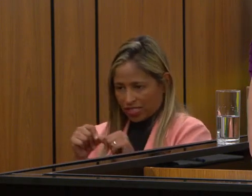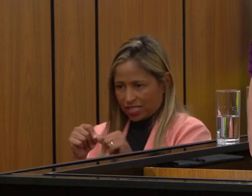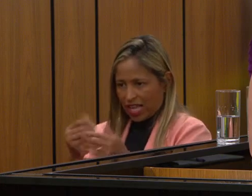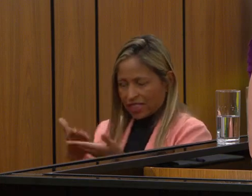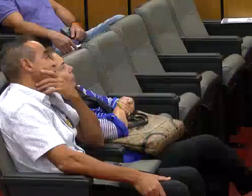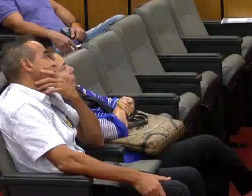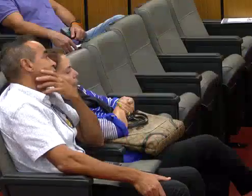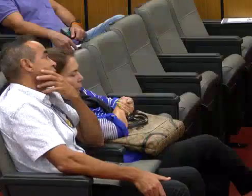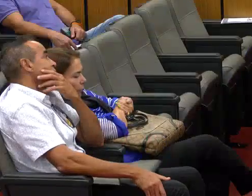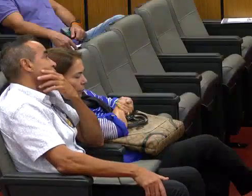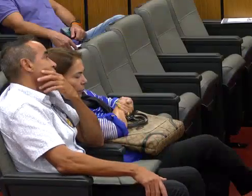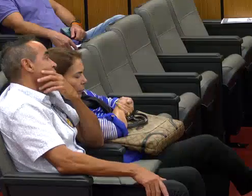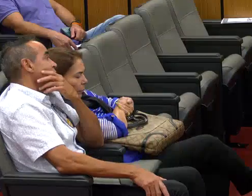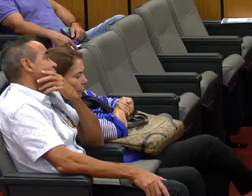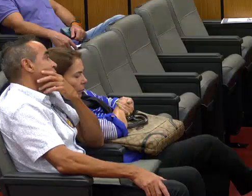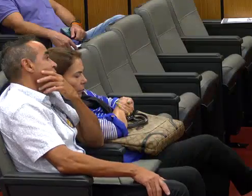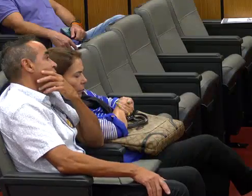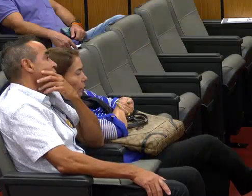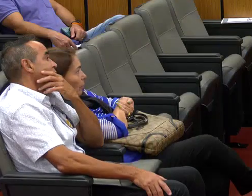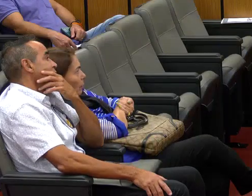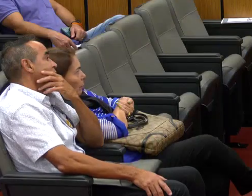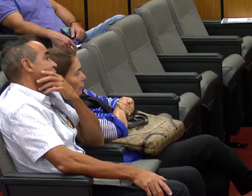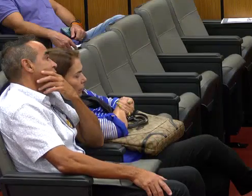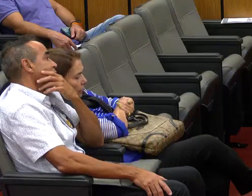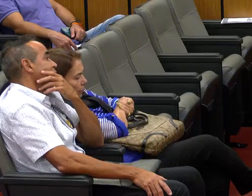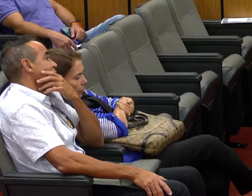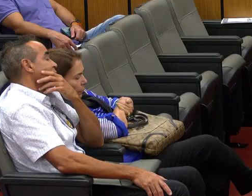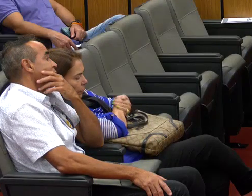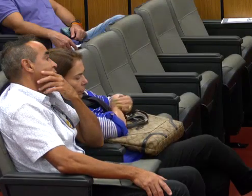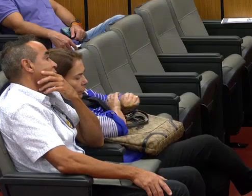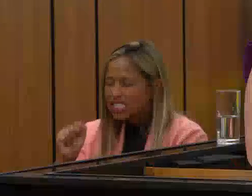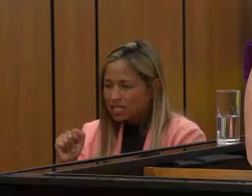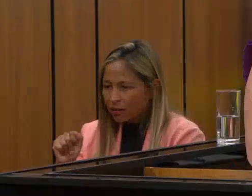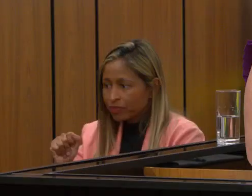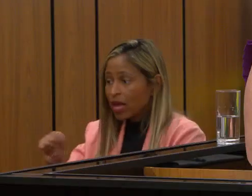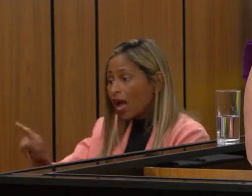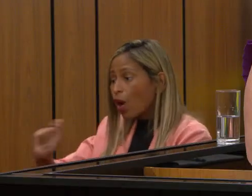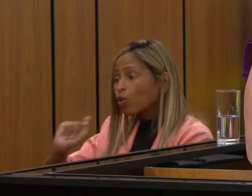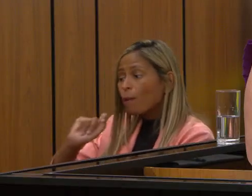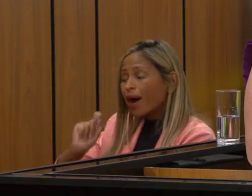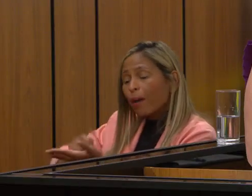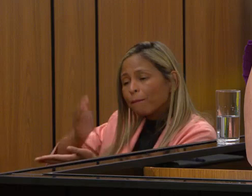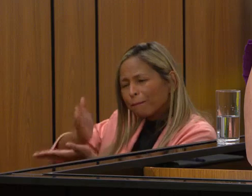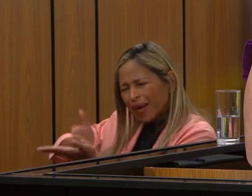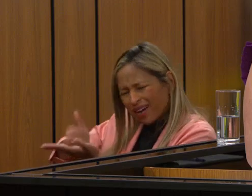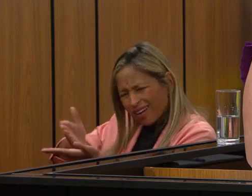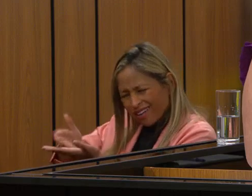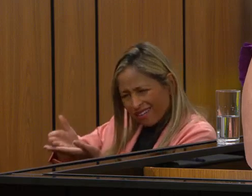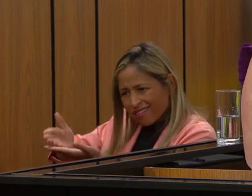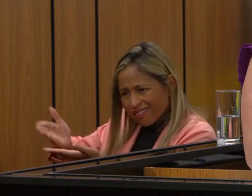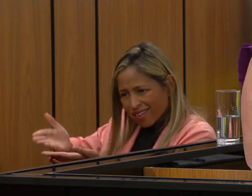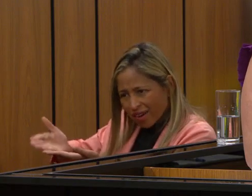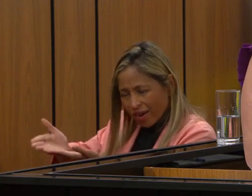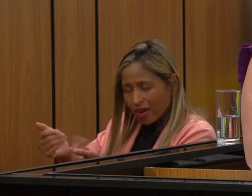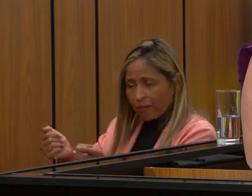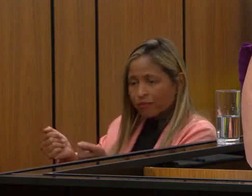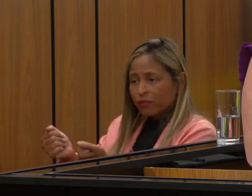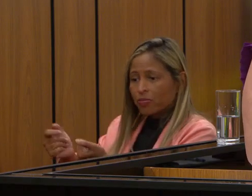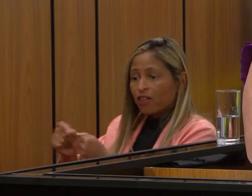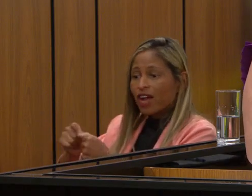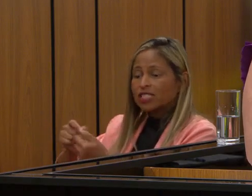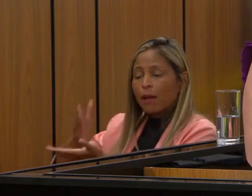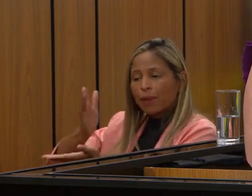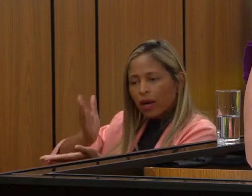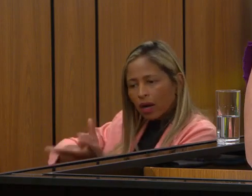tratamento à vista eu falei para eles que eu preferiria é que fazer